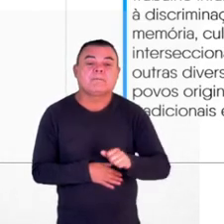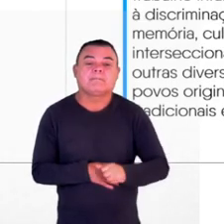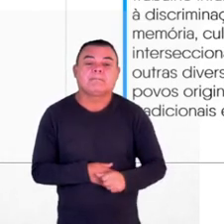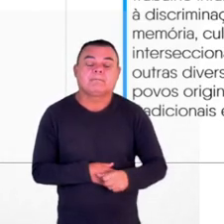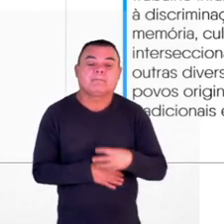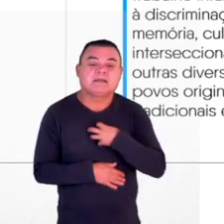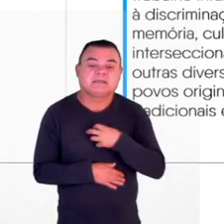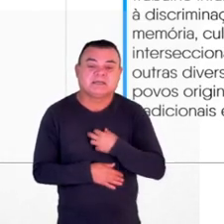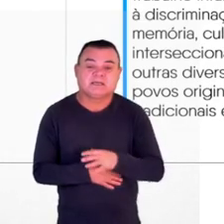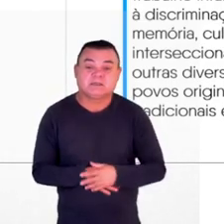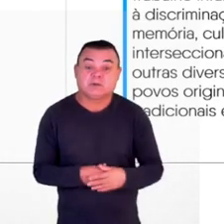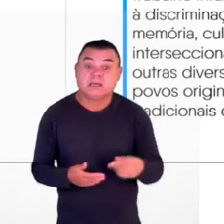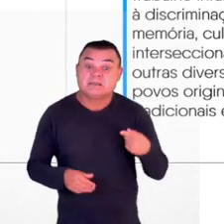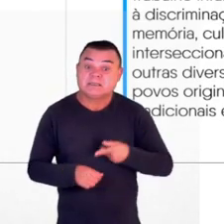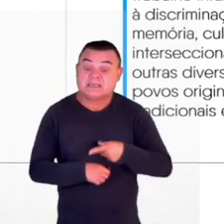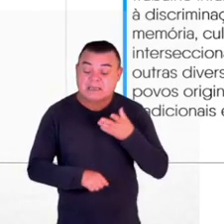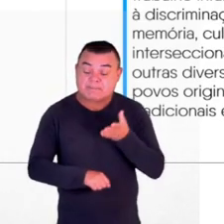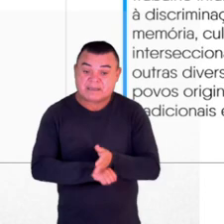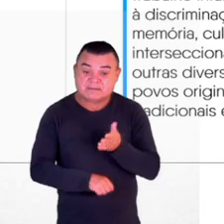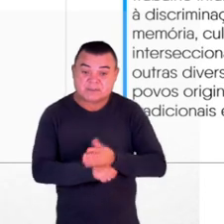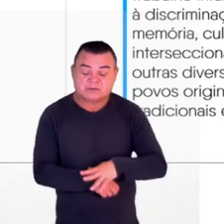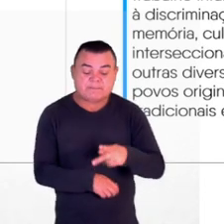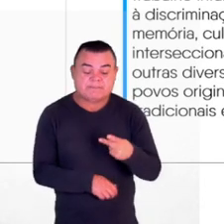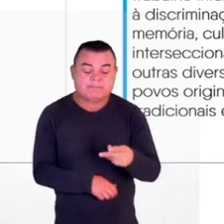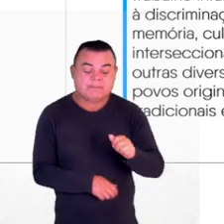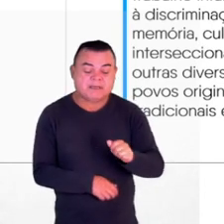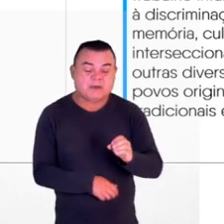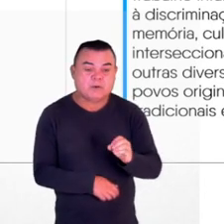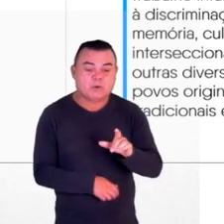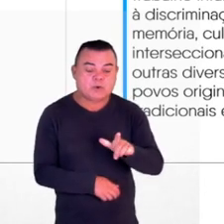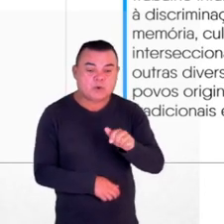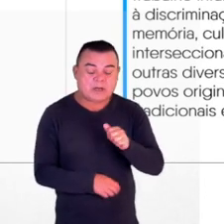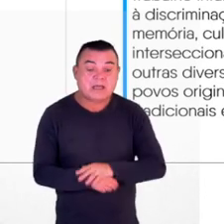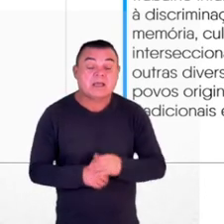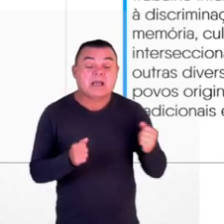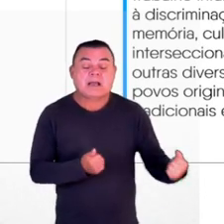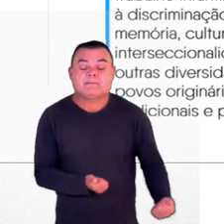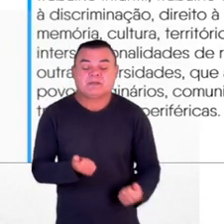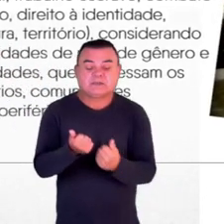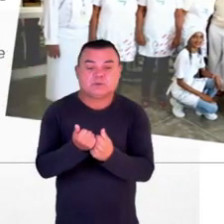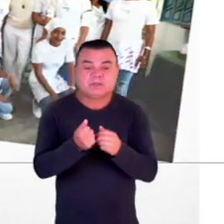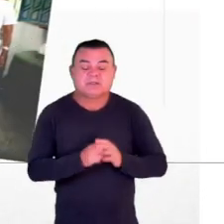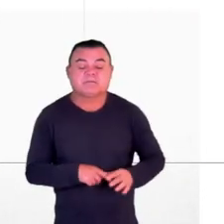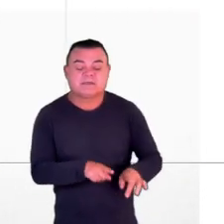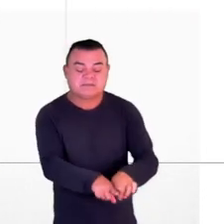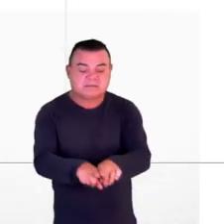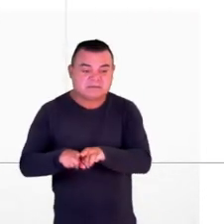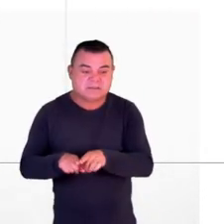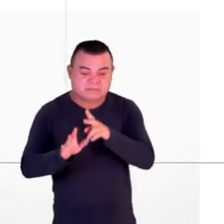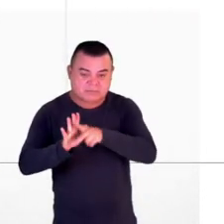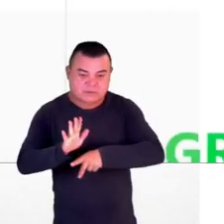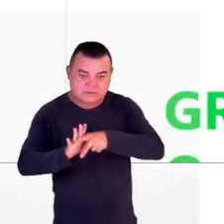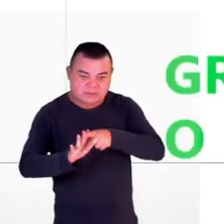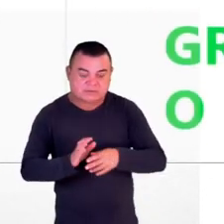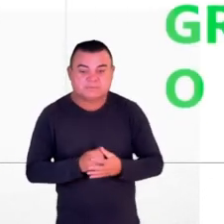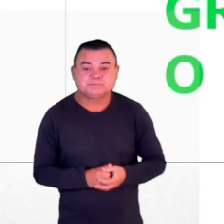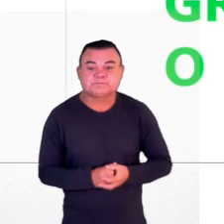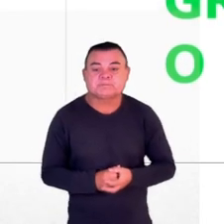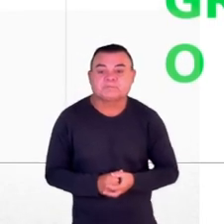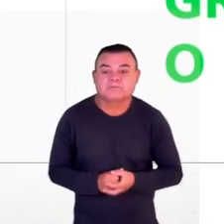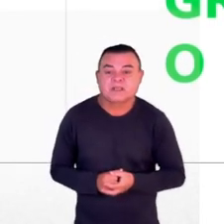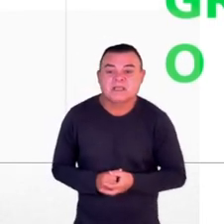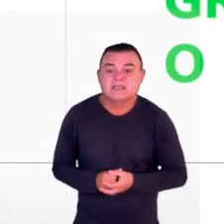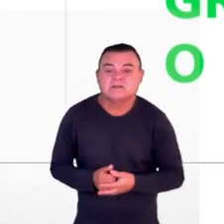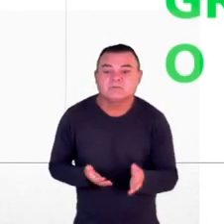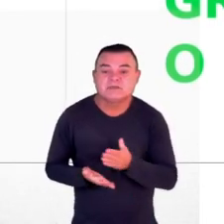carocel né que é uma das apoiadoras também e parceiras aí do projeto eh Então vou começar falando